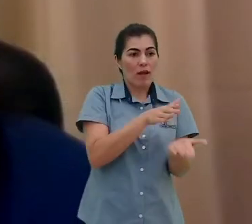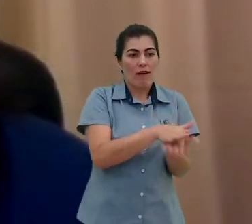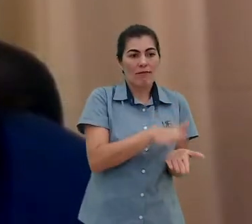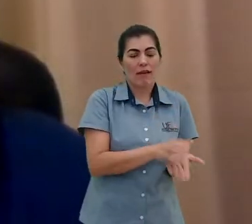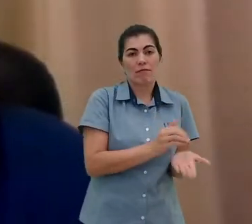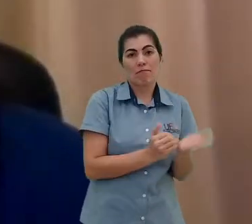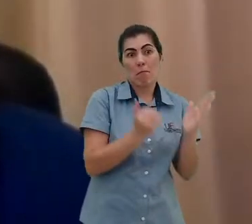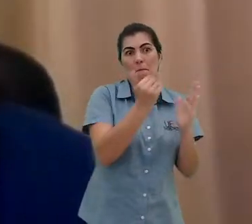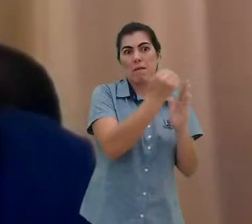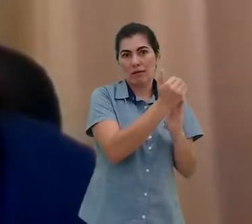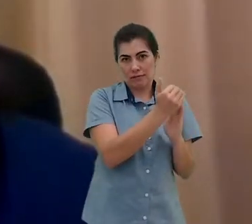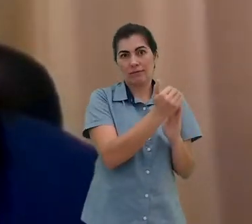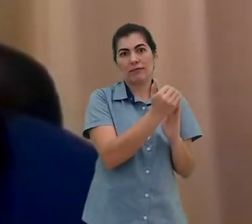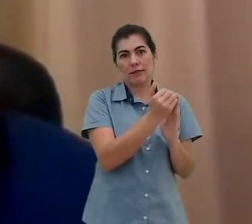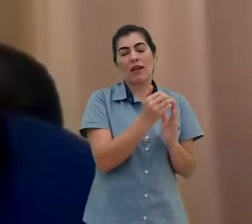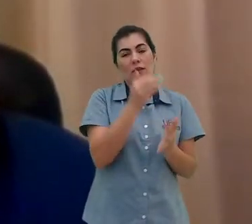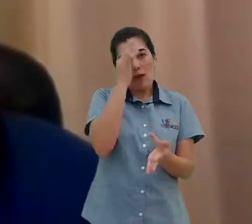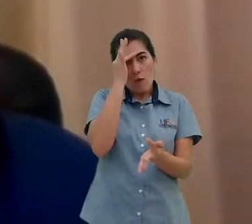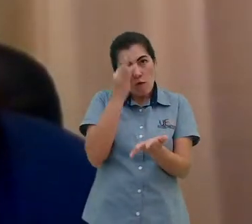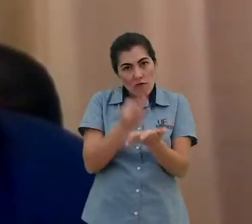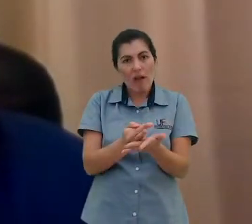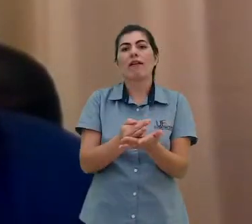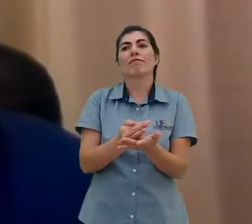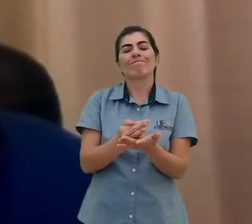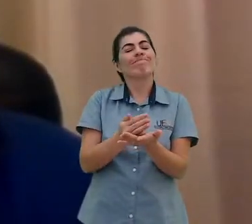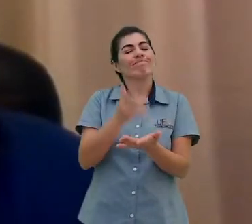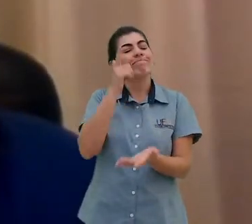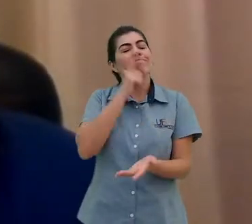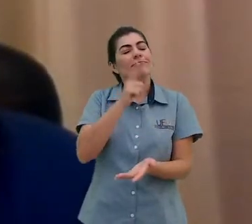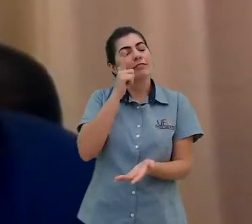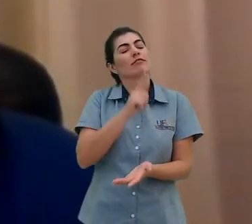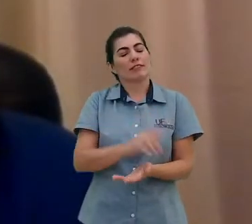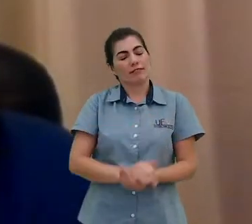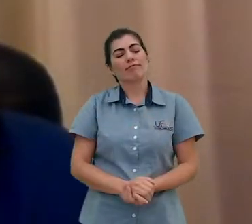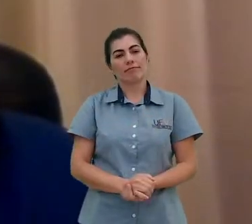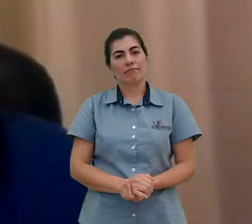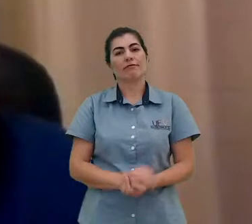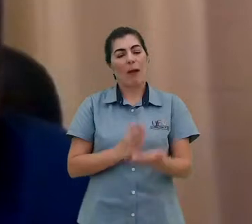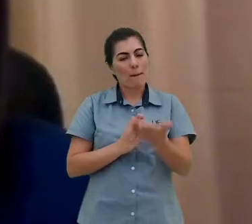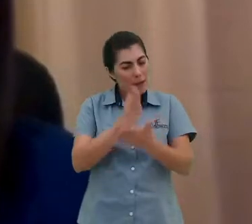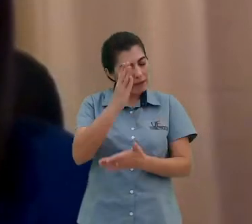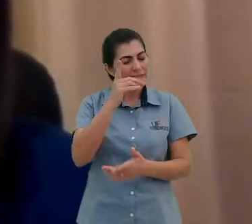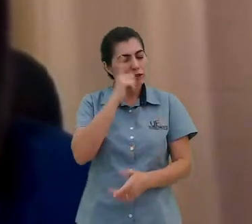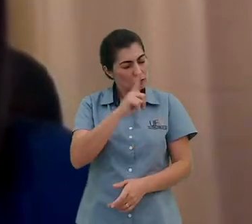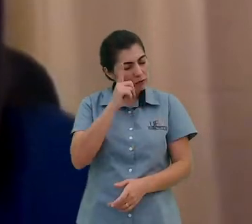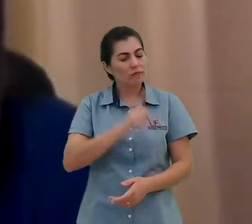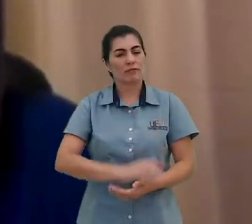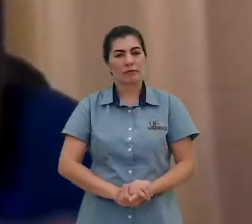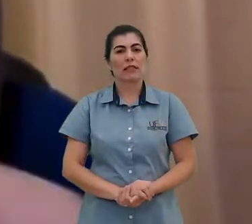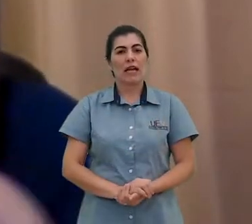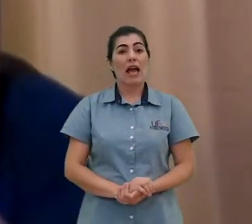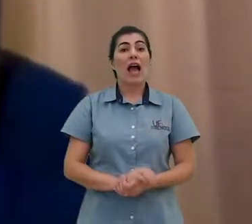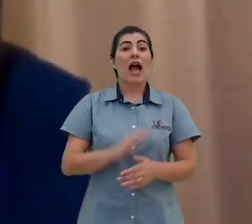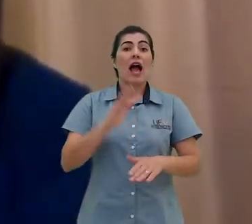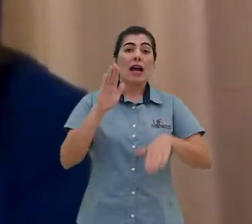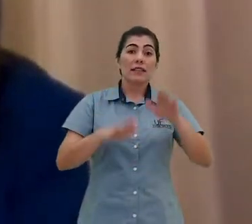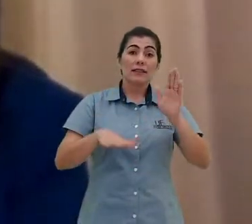tenho fé que isso vai acontecer, tá, eu só não sei quando, mas é totalmente possível. Talvez algumas iniciativas